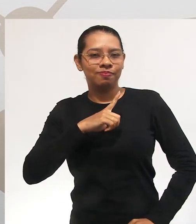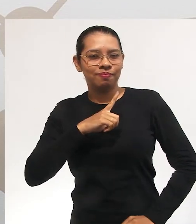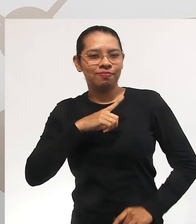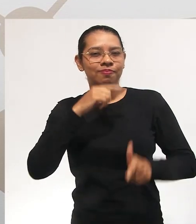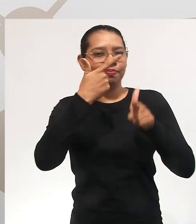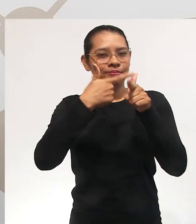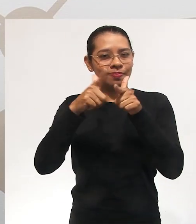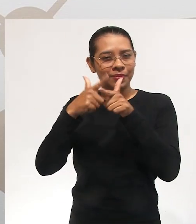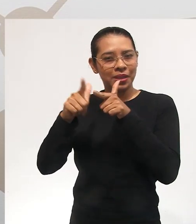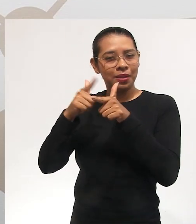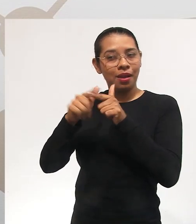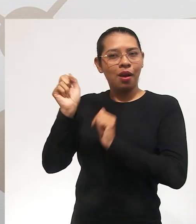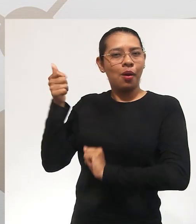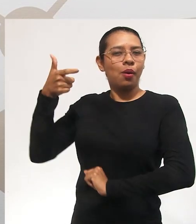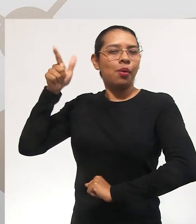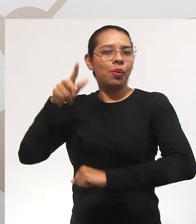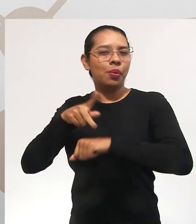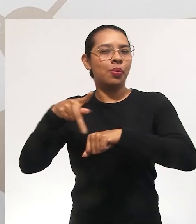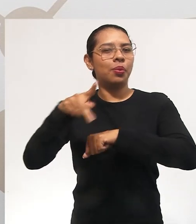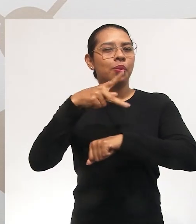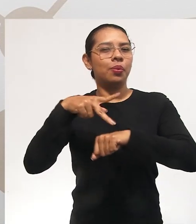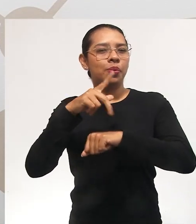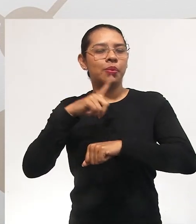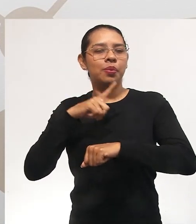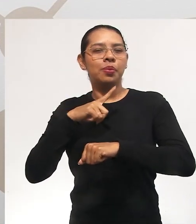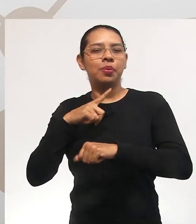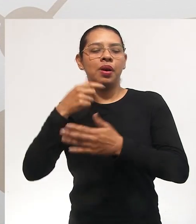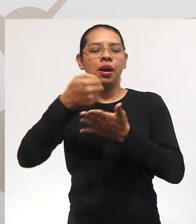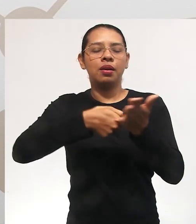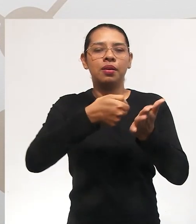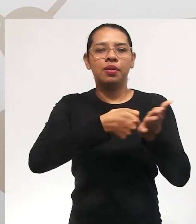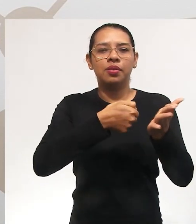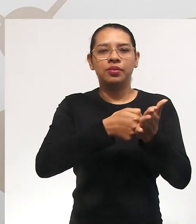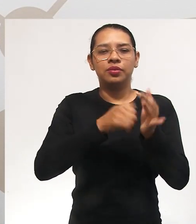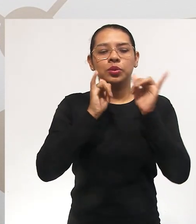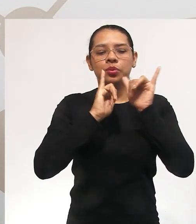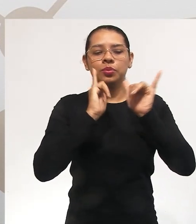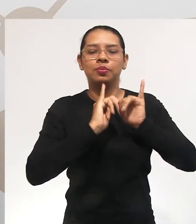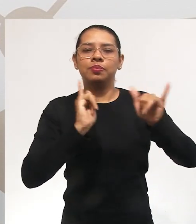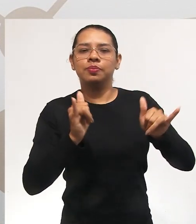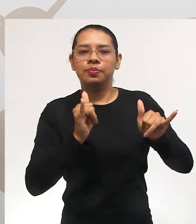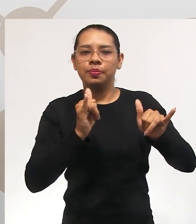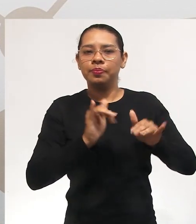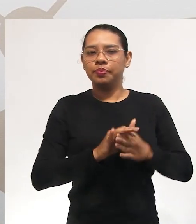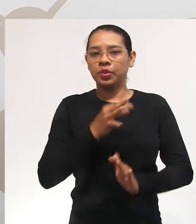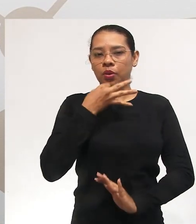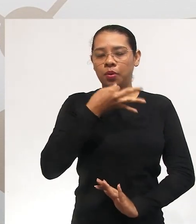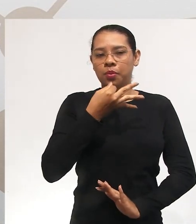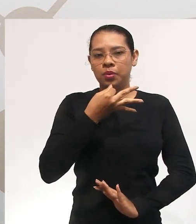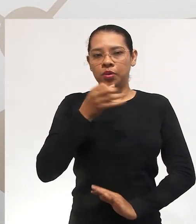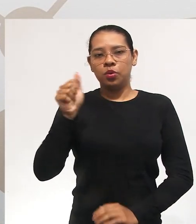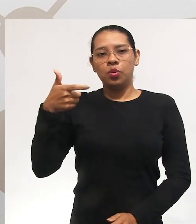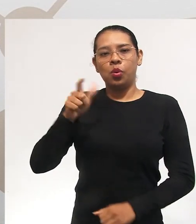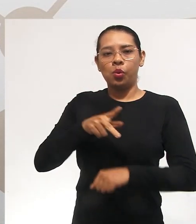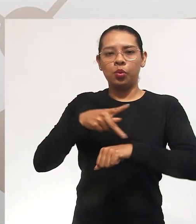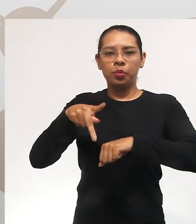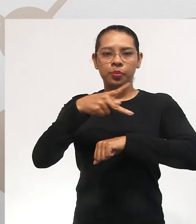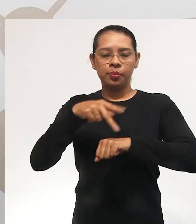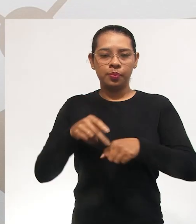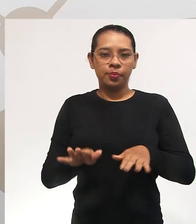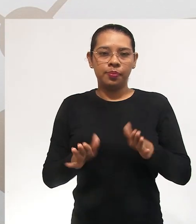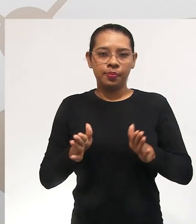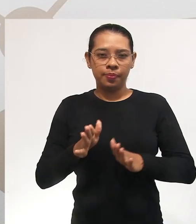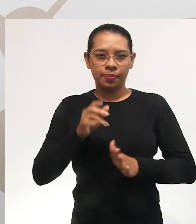também havia aí algumas implicações internacionais, né? Aí a gente fala assim, não, nada a ver. Aí